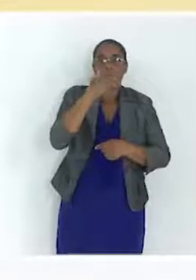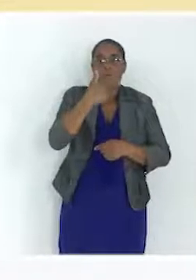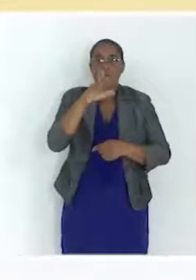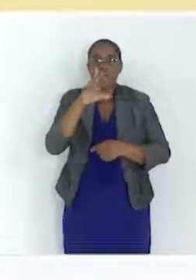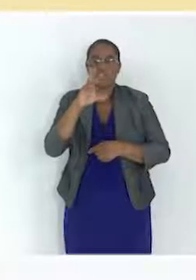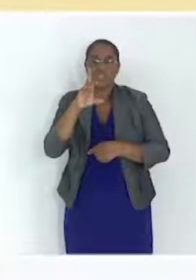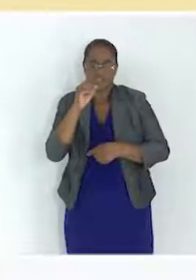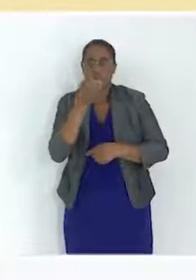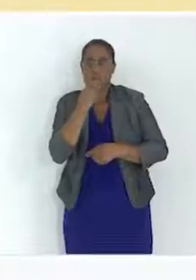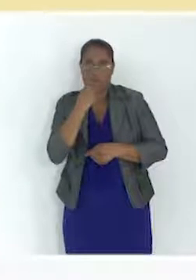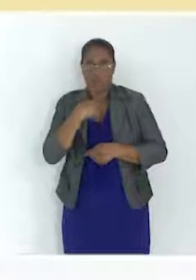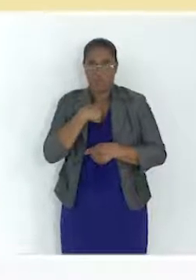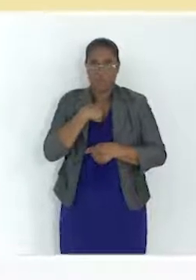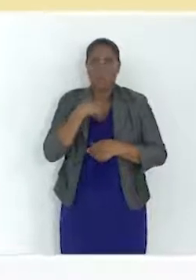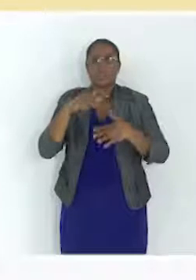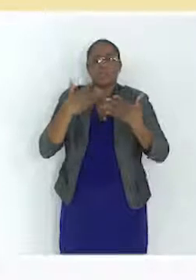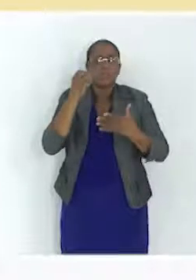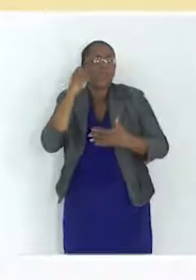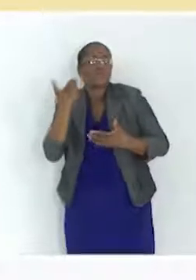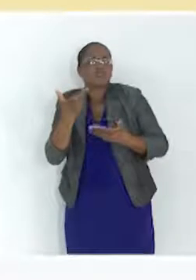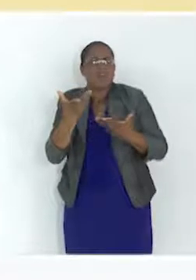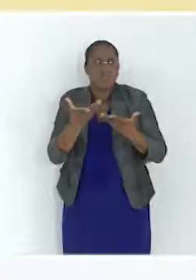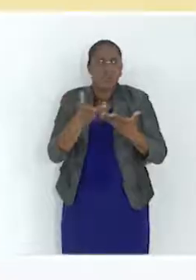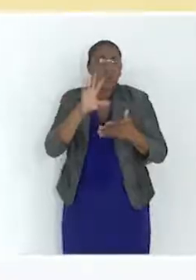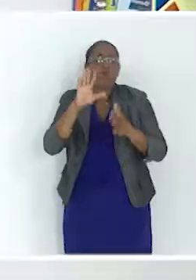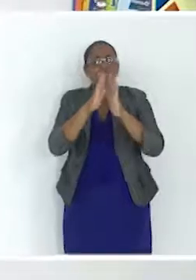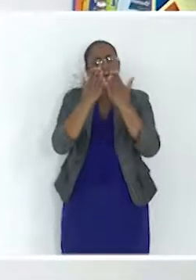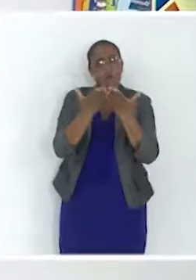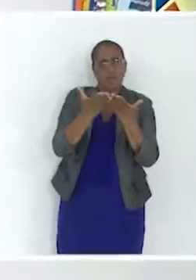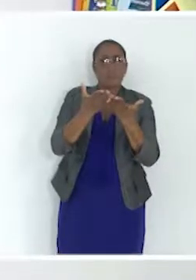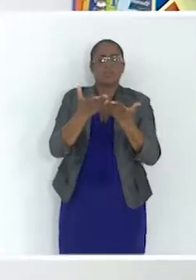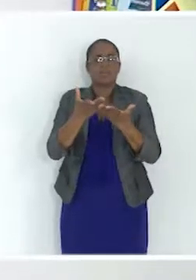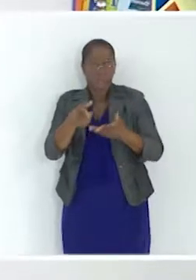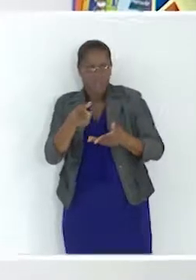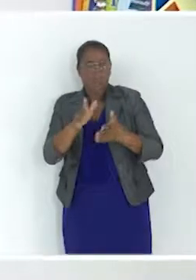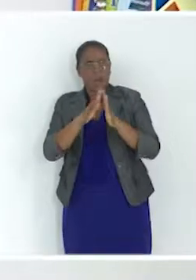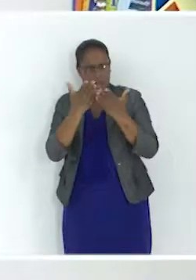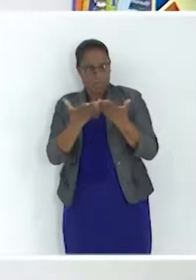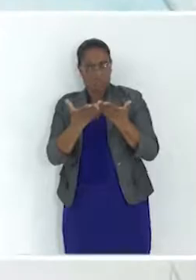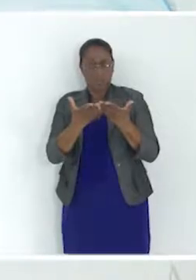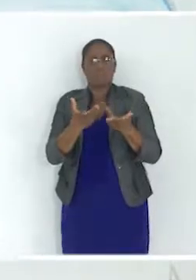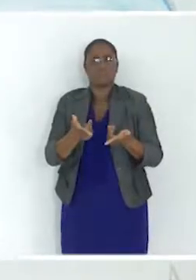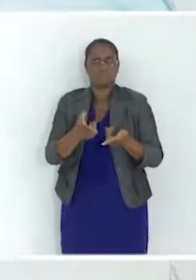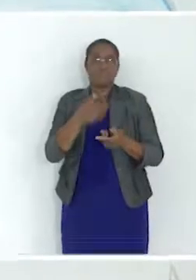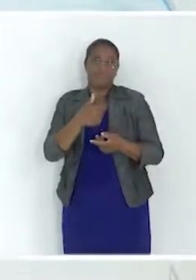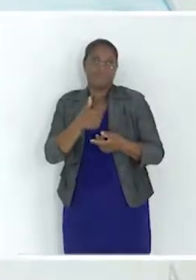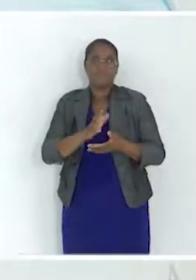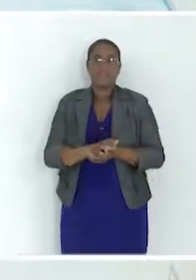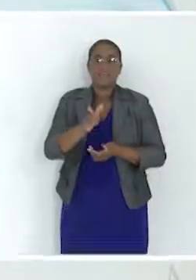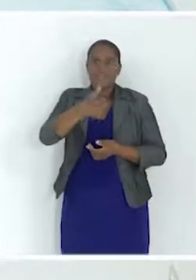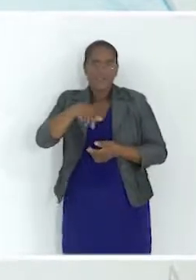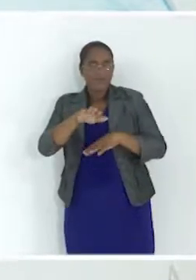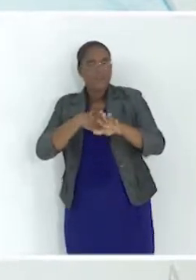as abriu? Eram para abrir? Muito bem. Vamos fazer um pequeno exercício antes